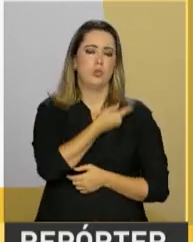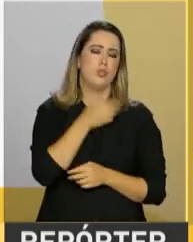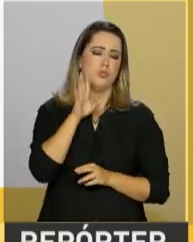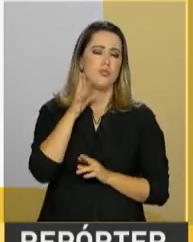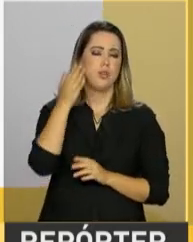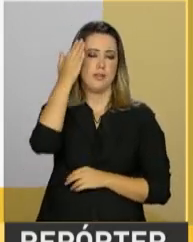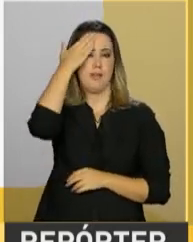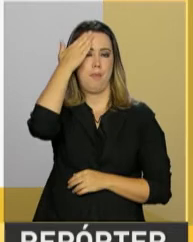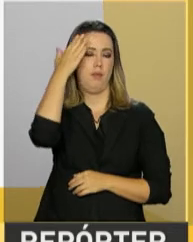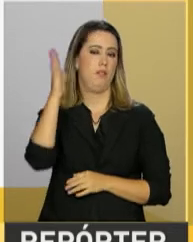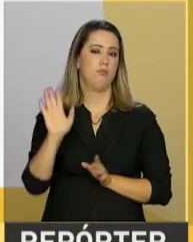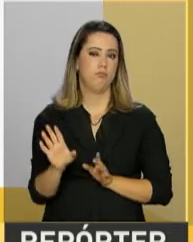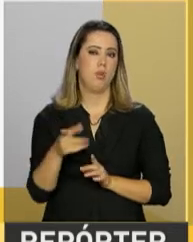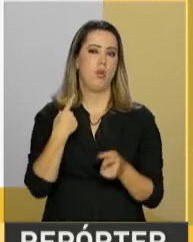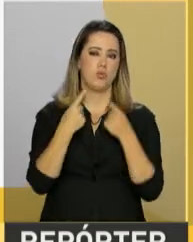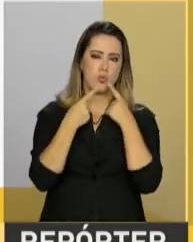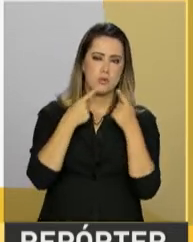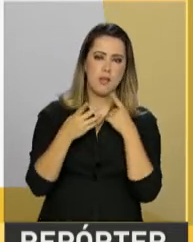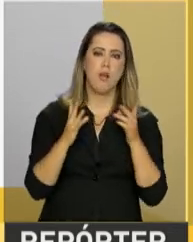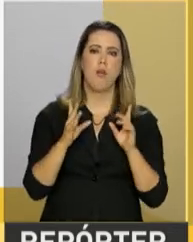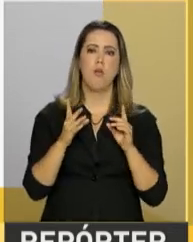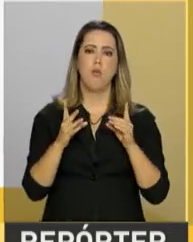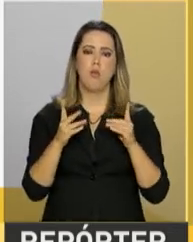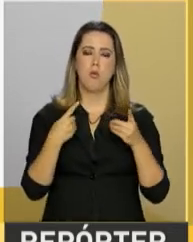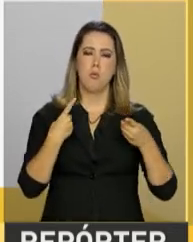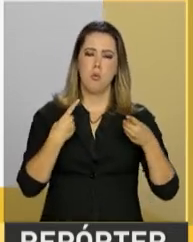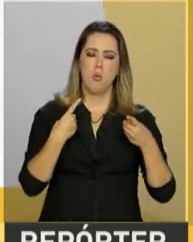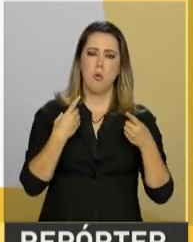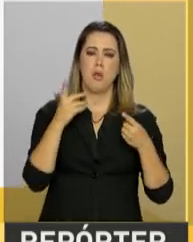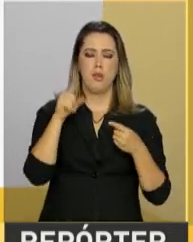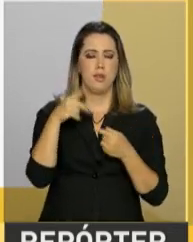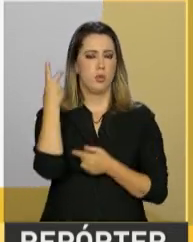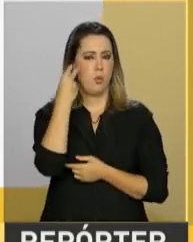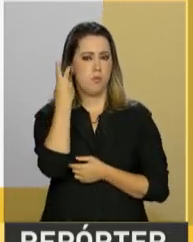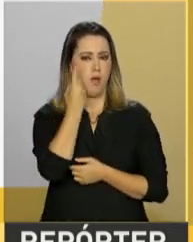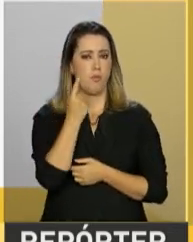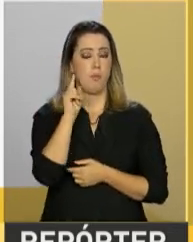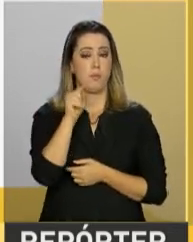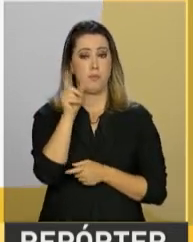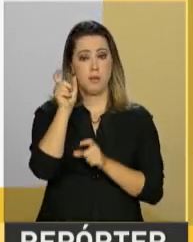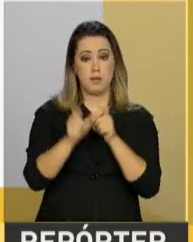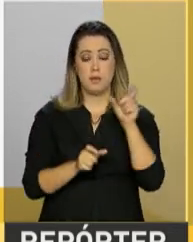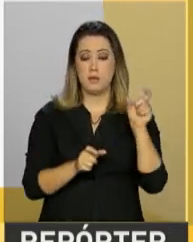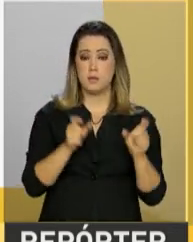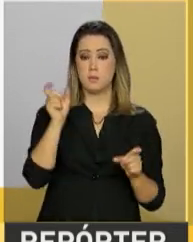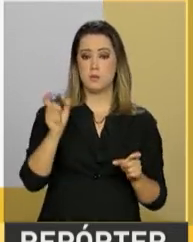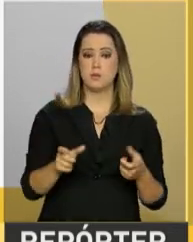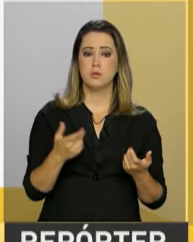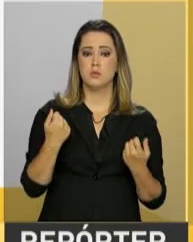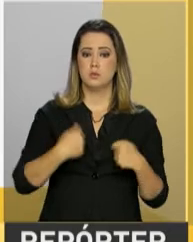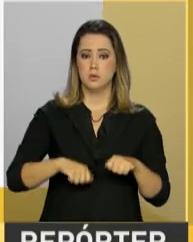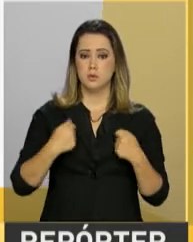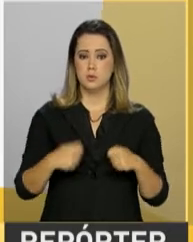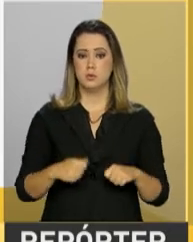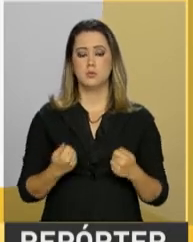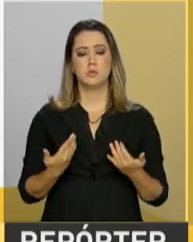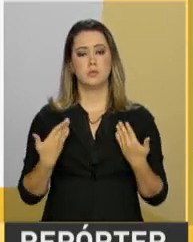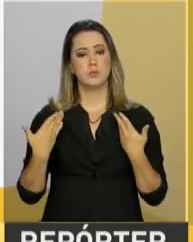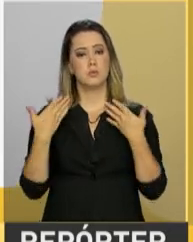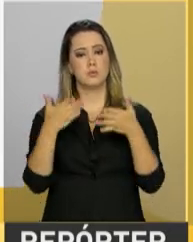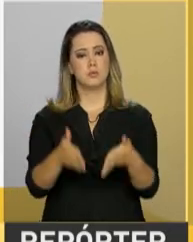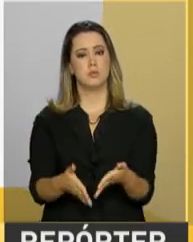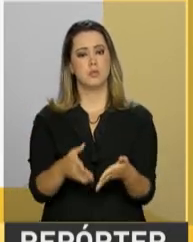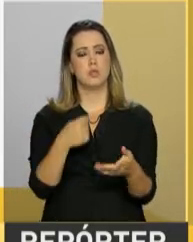um som dessa que é legítimo é normal e as pessoas devem viajar